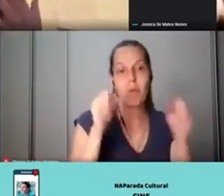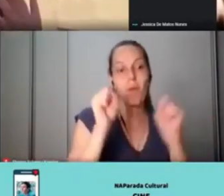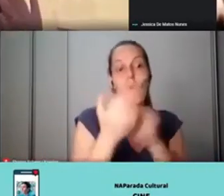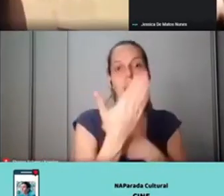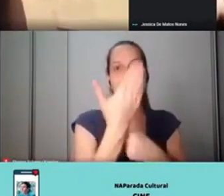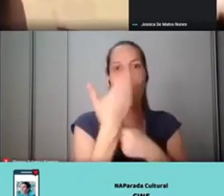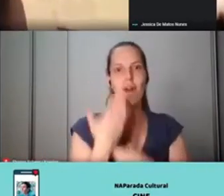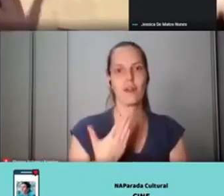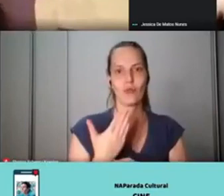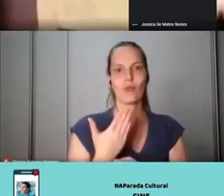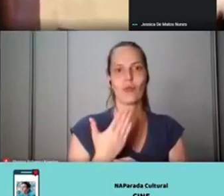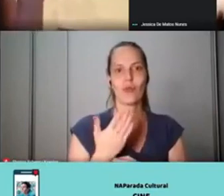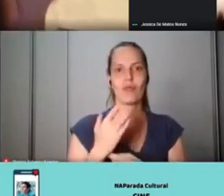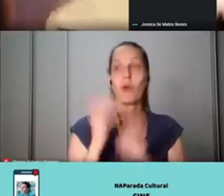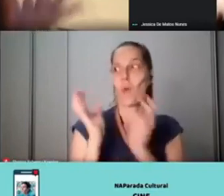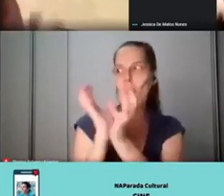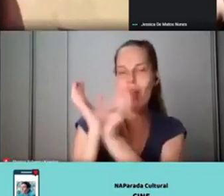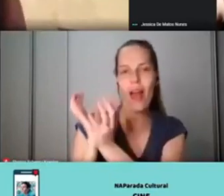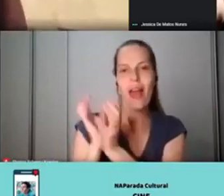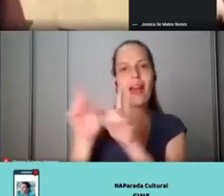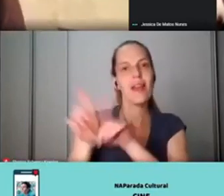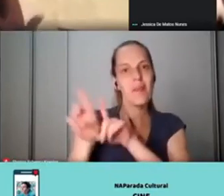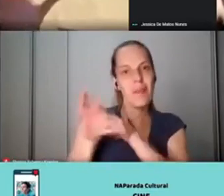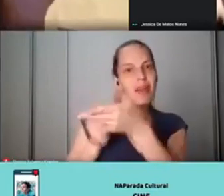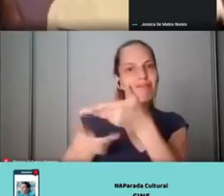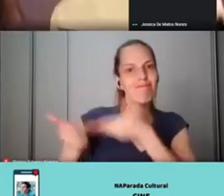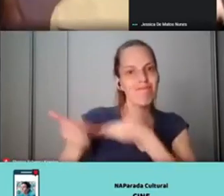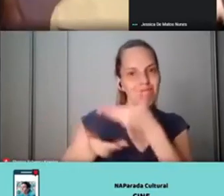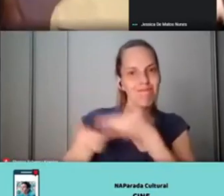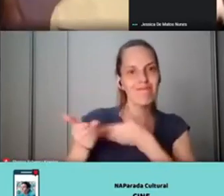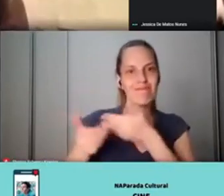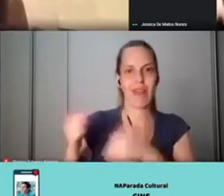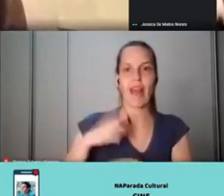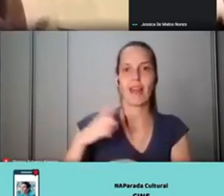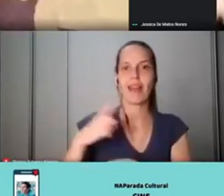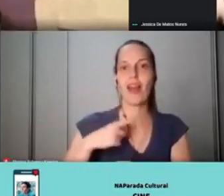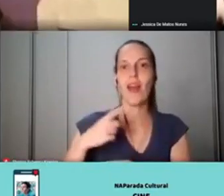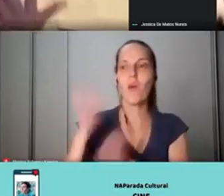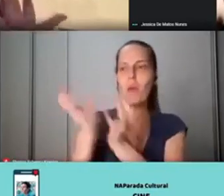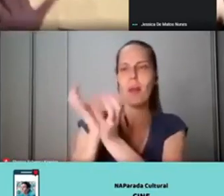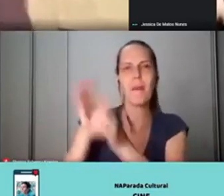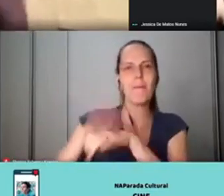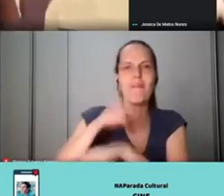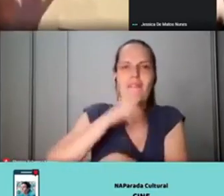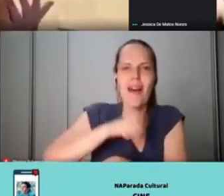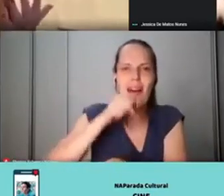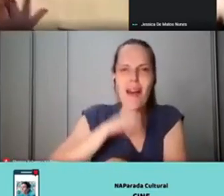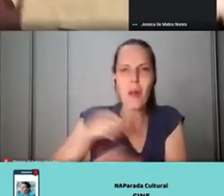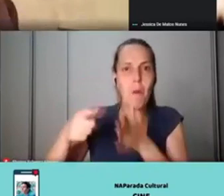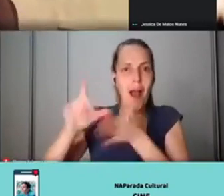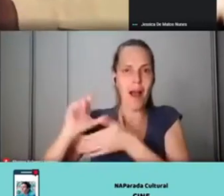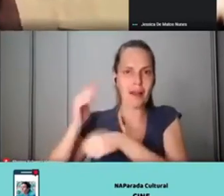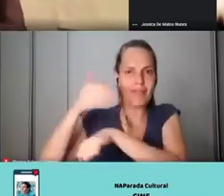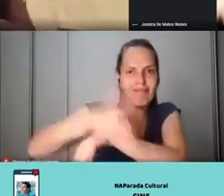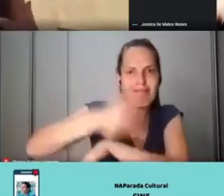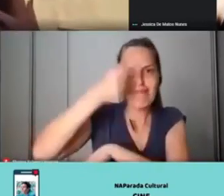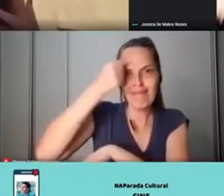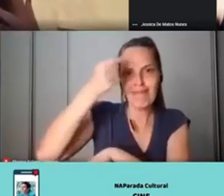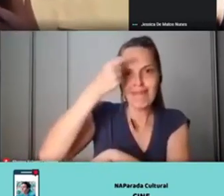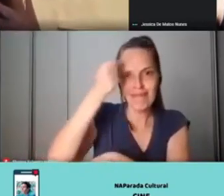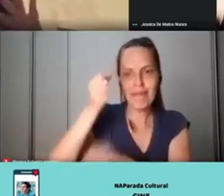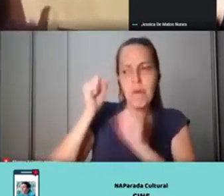vá, colegas, e isso, trocar. Existem veteranos também que a gente pode fazer trocas com